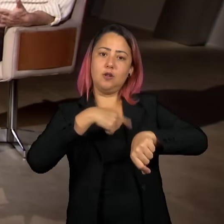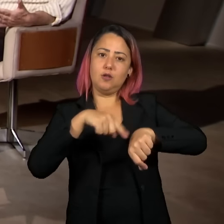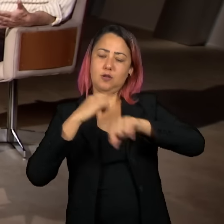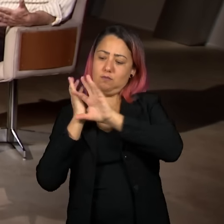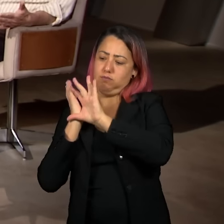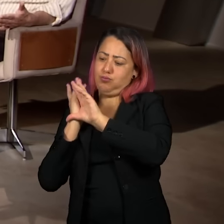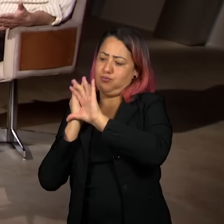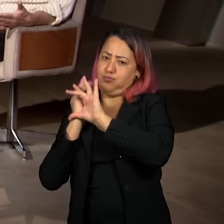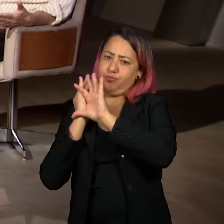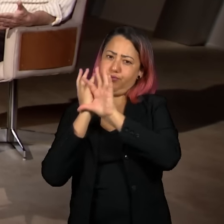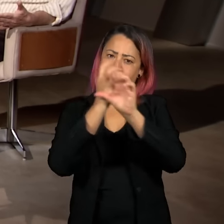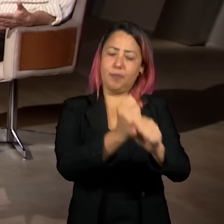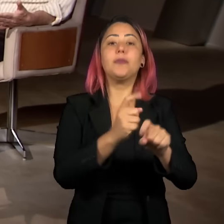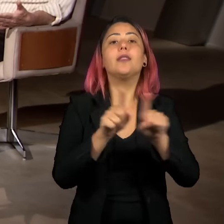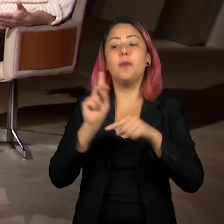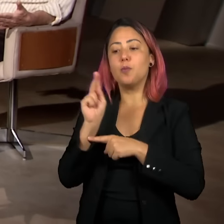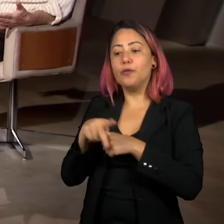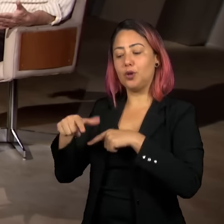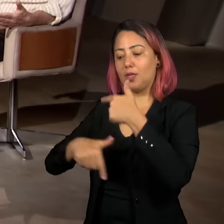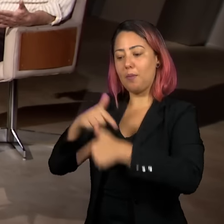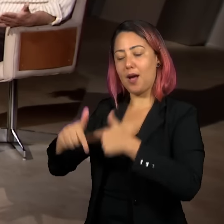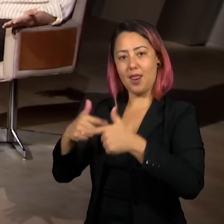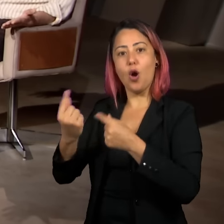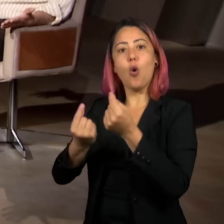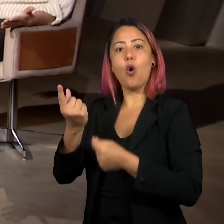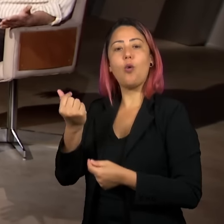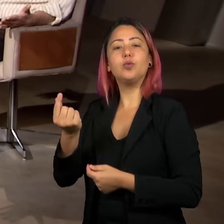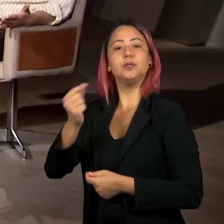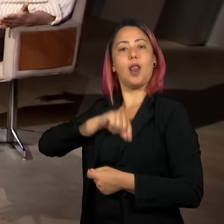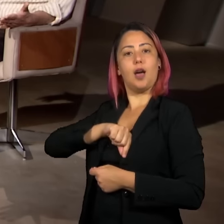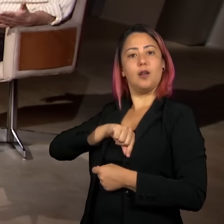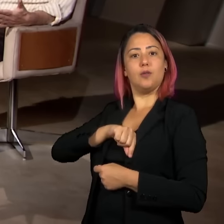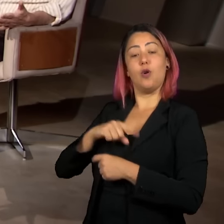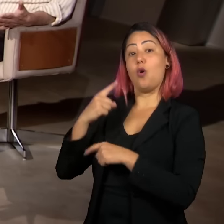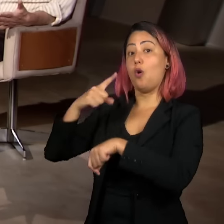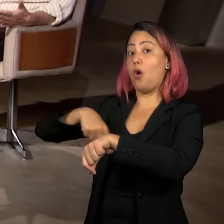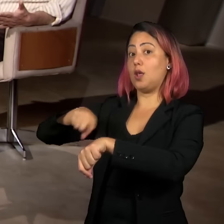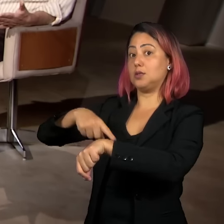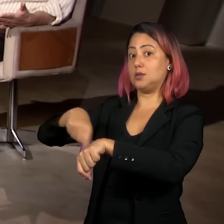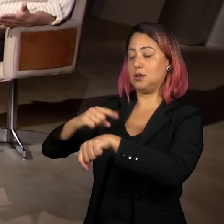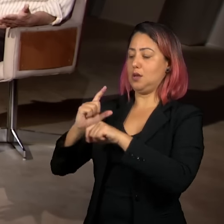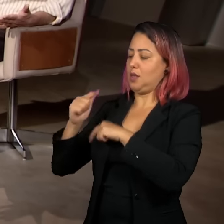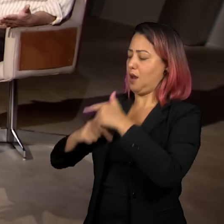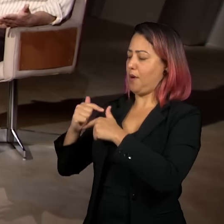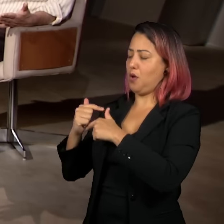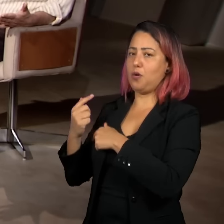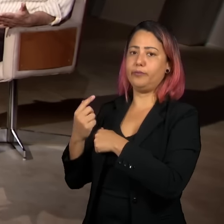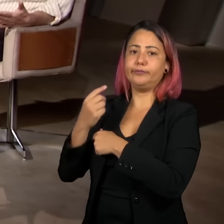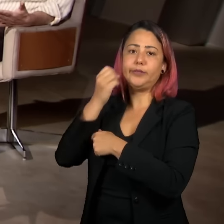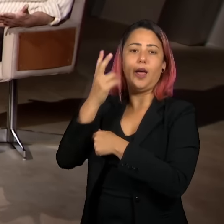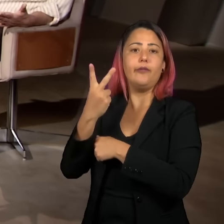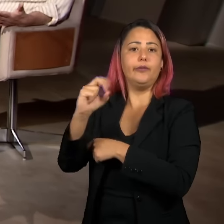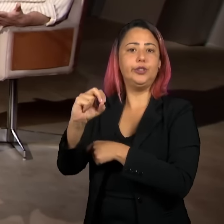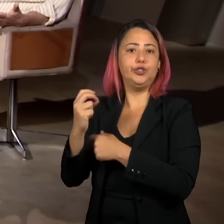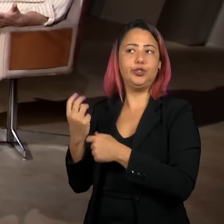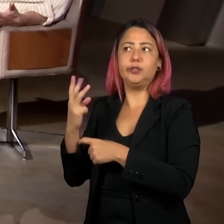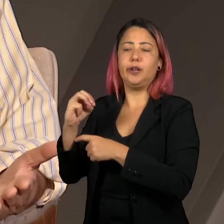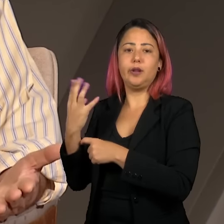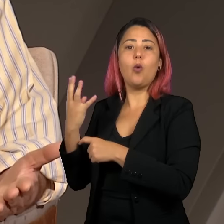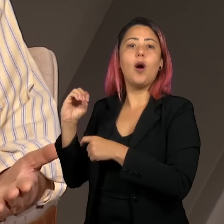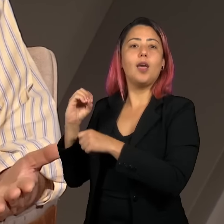pago por horas de aula né 40 horas 30 horas do qu Uhum E aí como é que você pode né